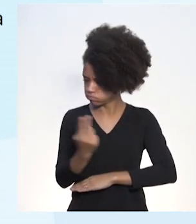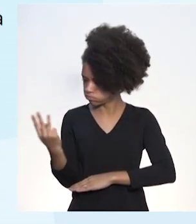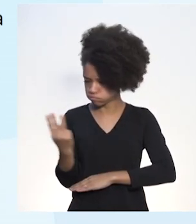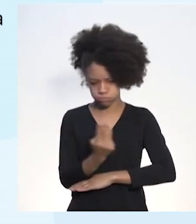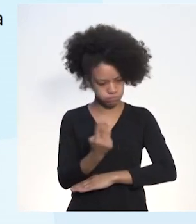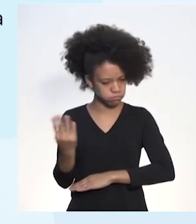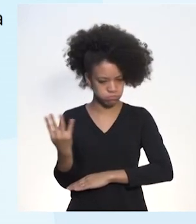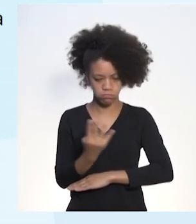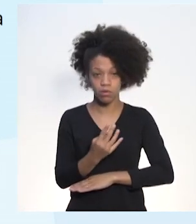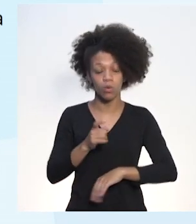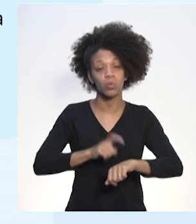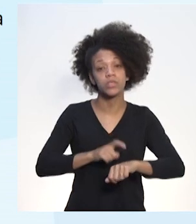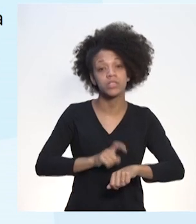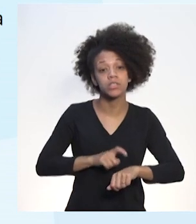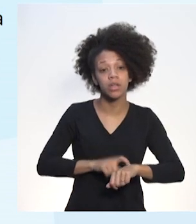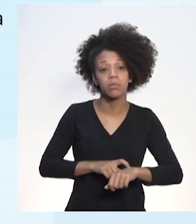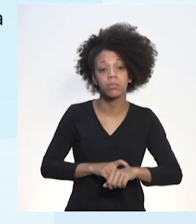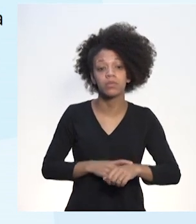C, verificar a